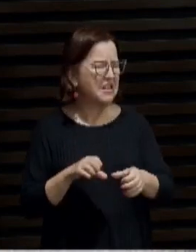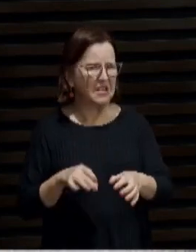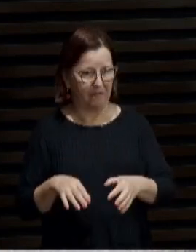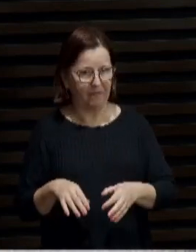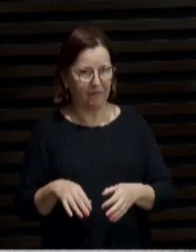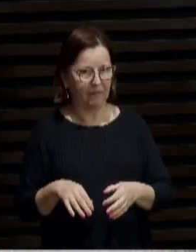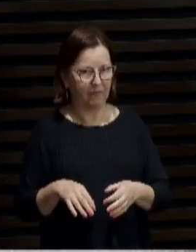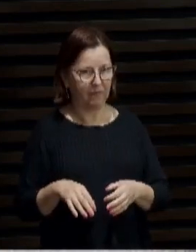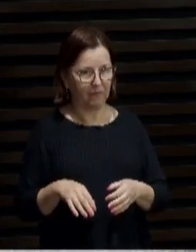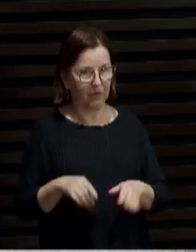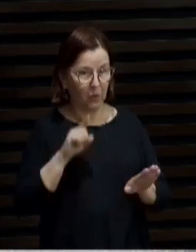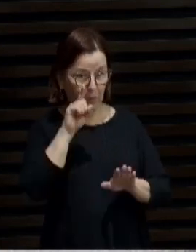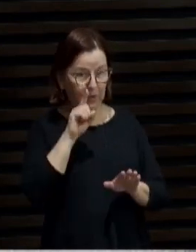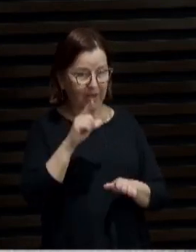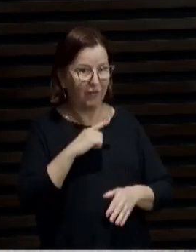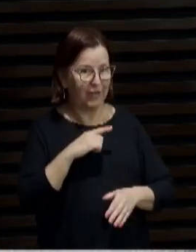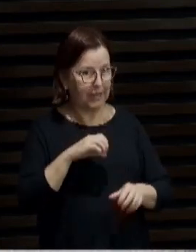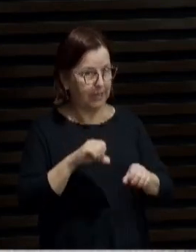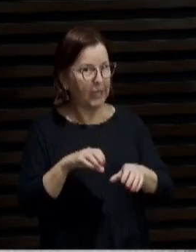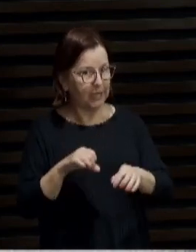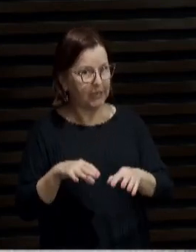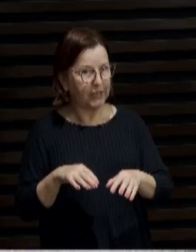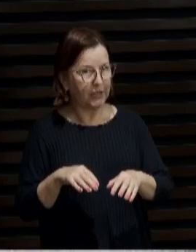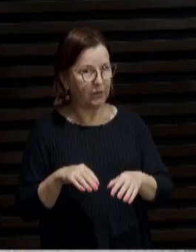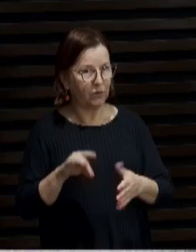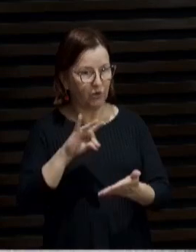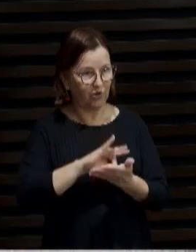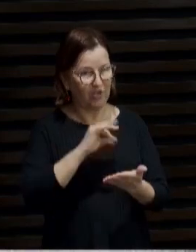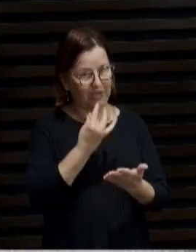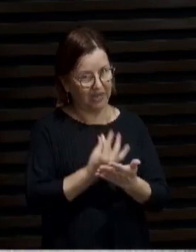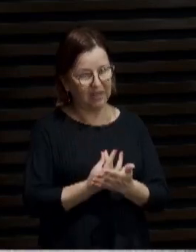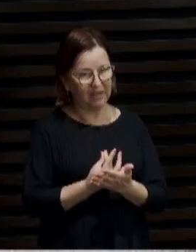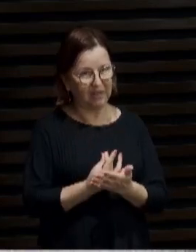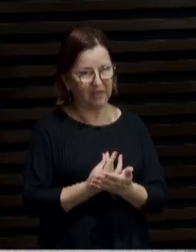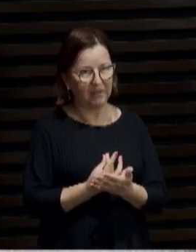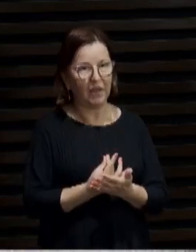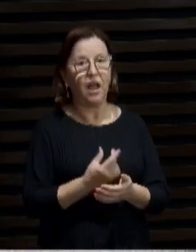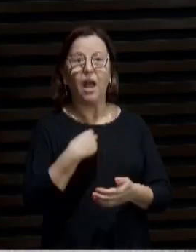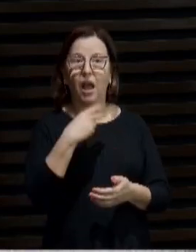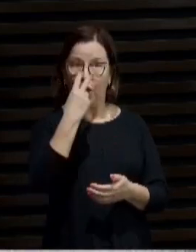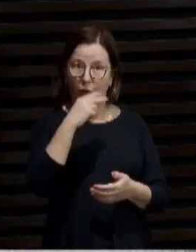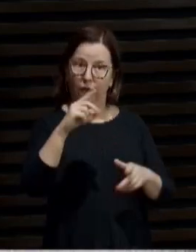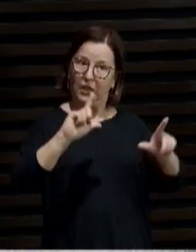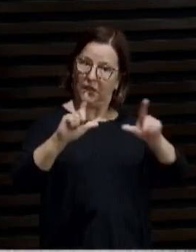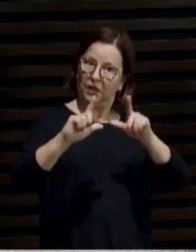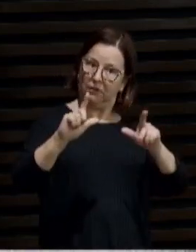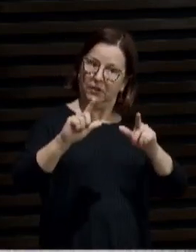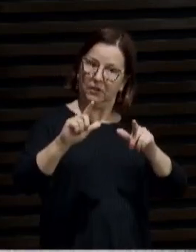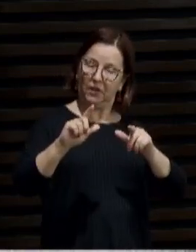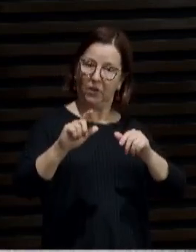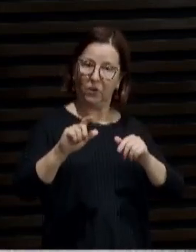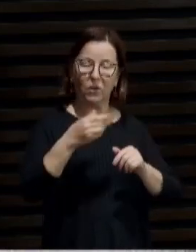hereges conscientes. Eu vejo muitas vezes pregadores na televisão assim, que eles falam umas